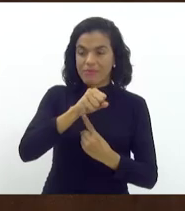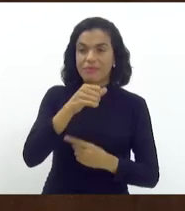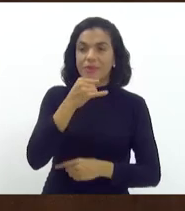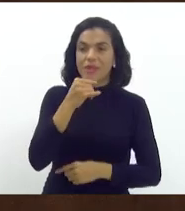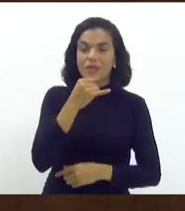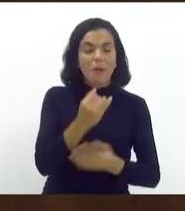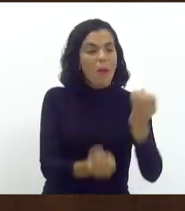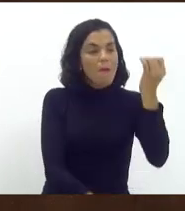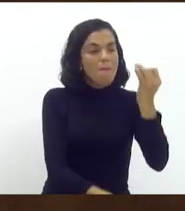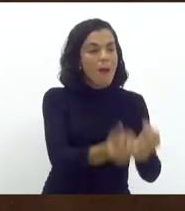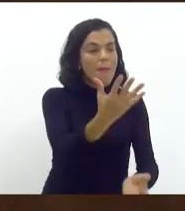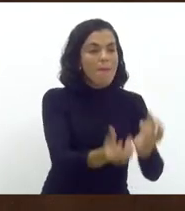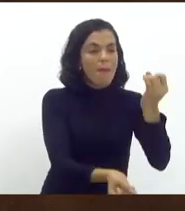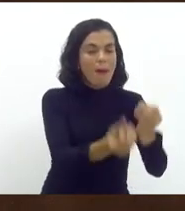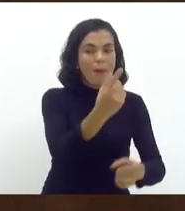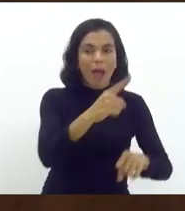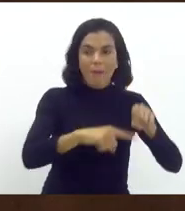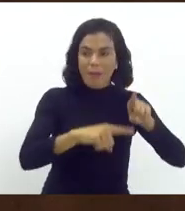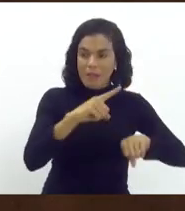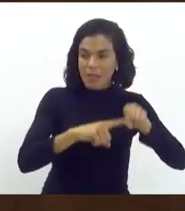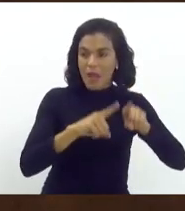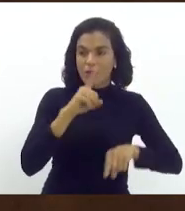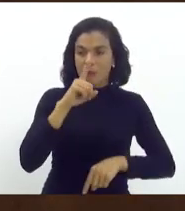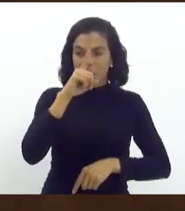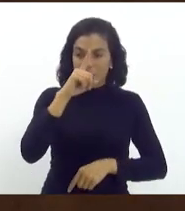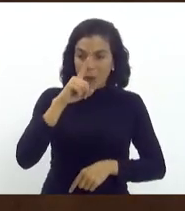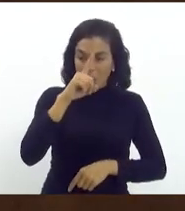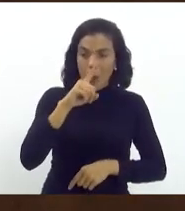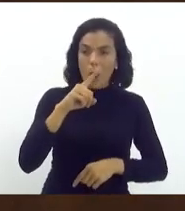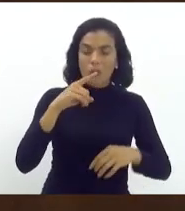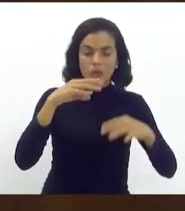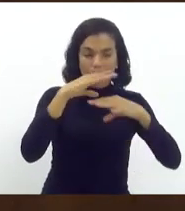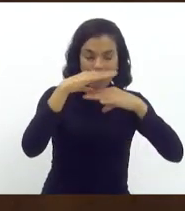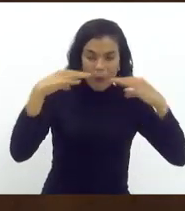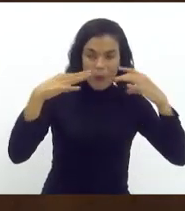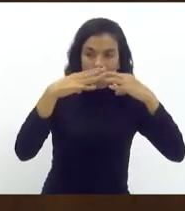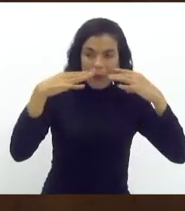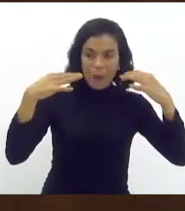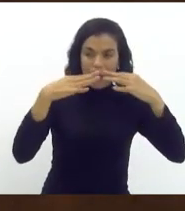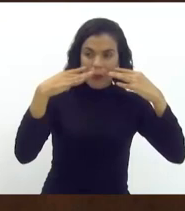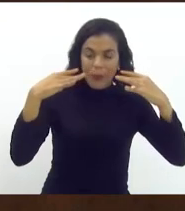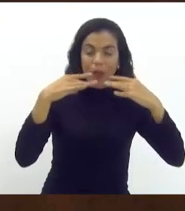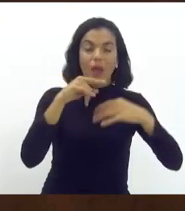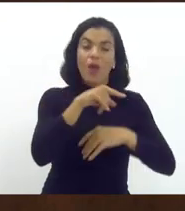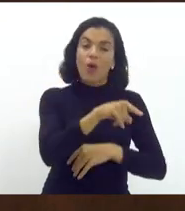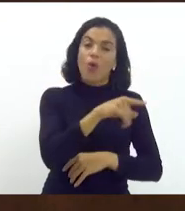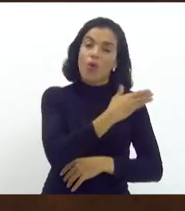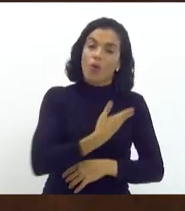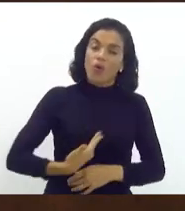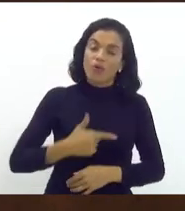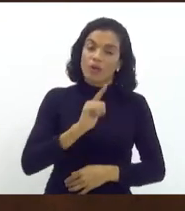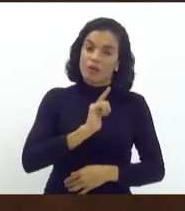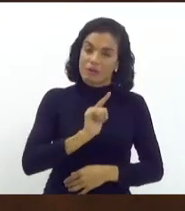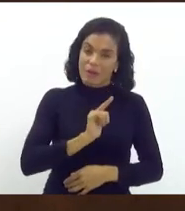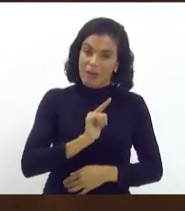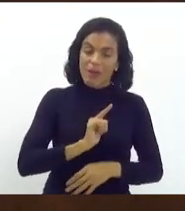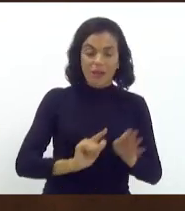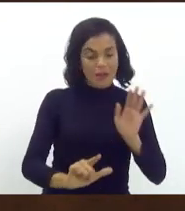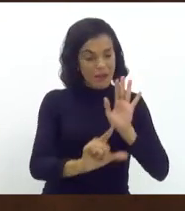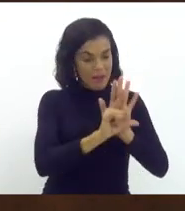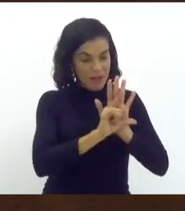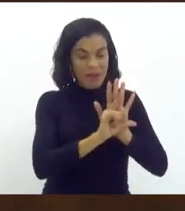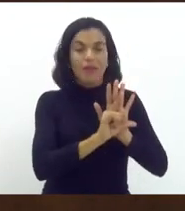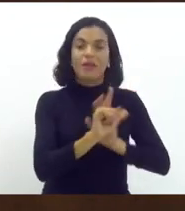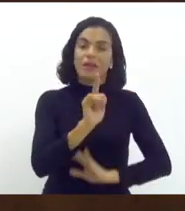incineração de resíduos sólidos perigosos o resíduos hospitalares o governo tem leis e